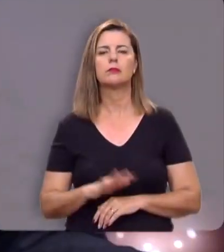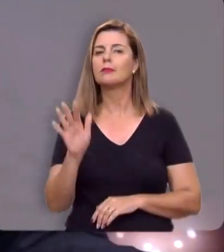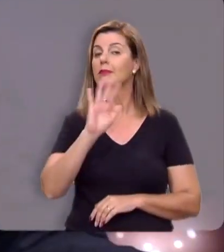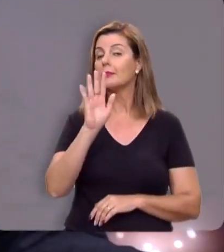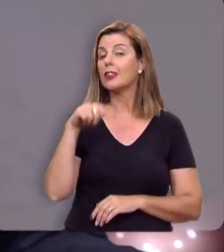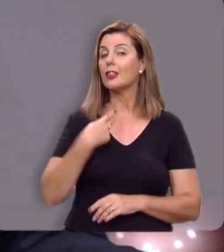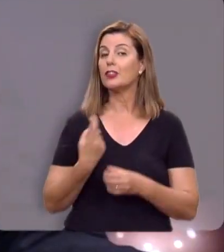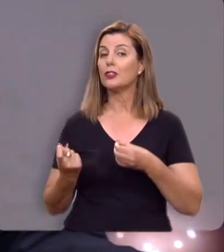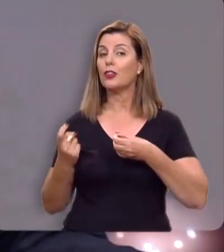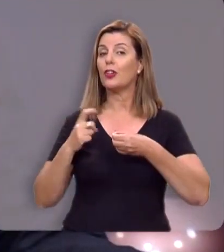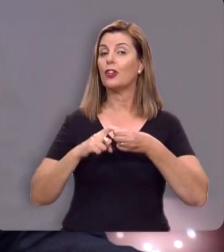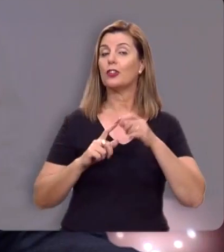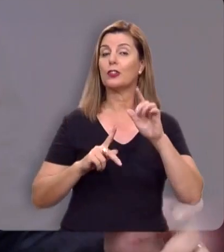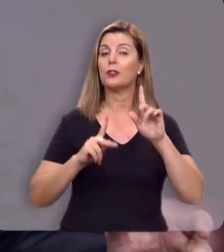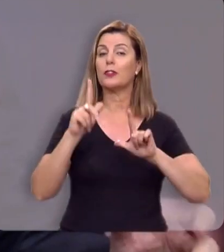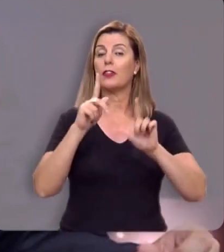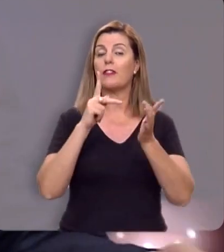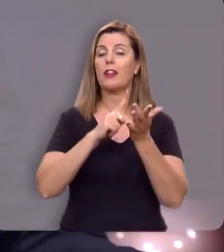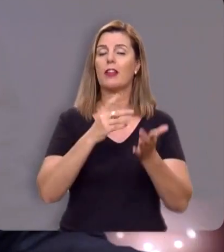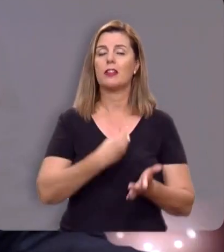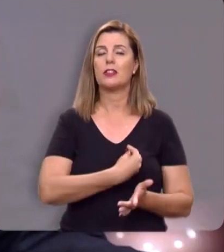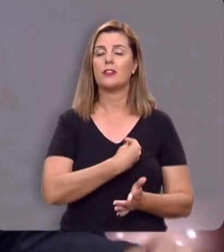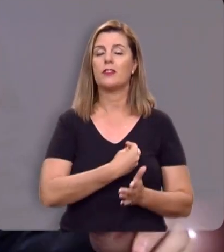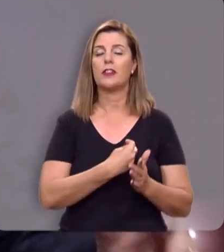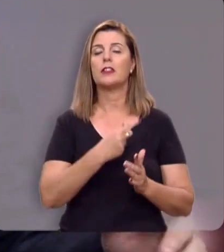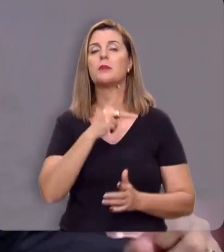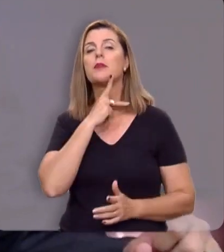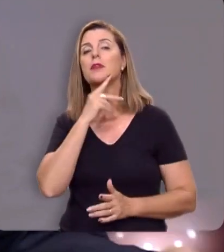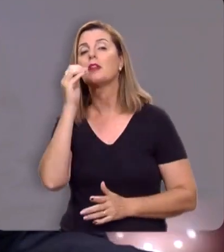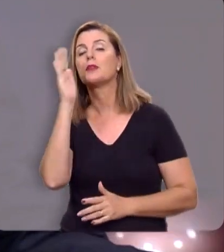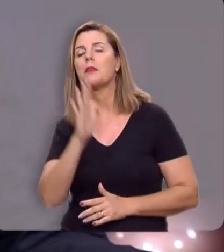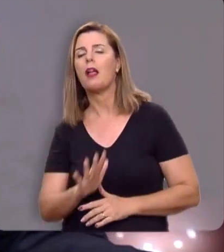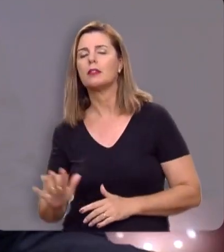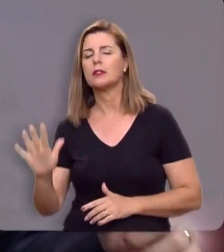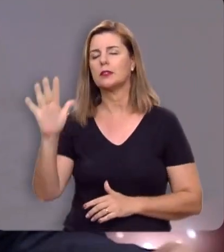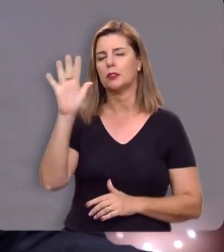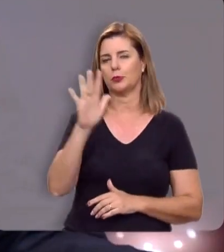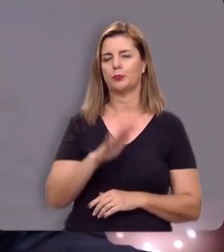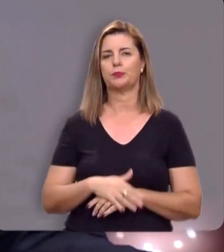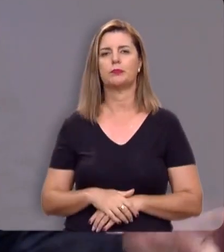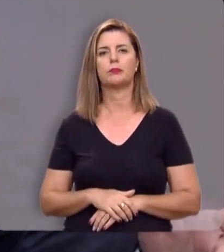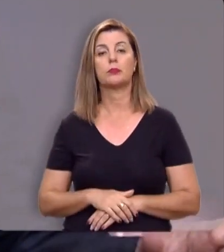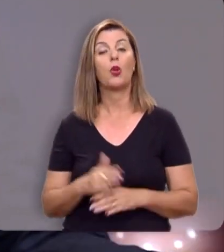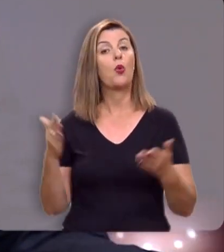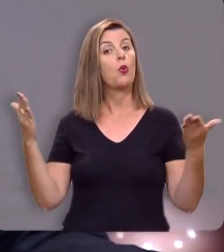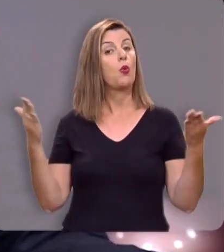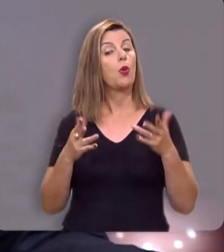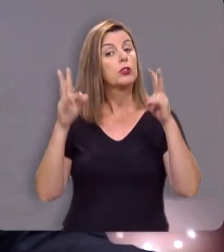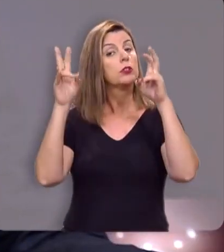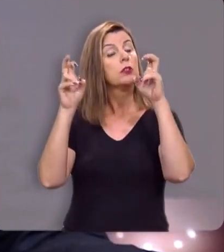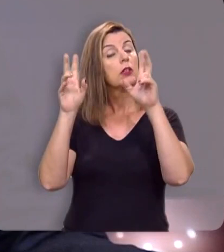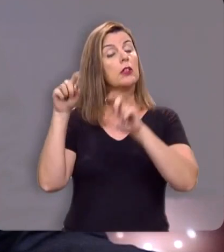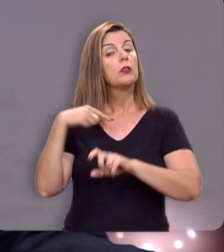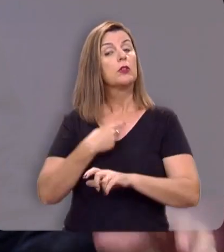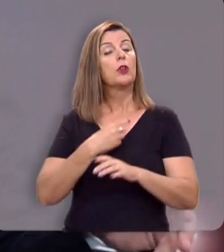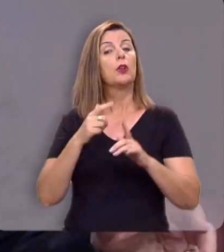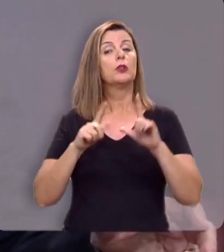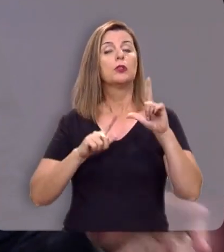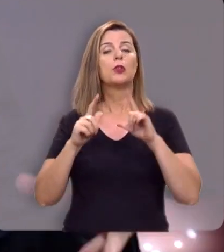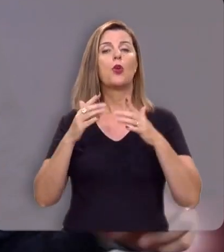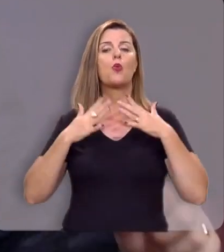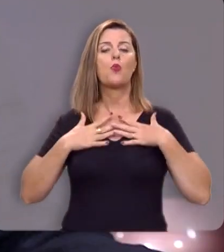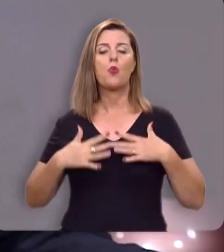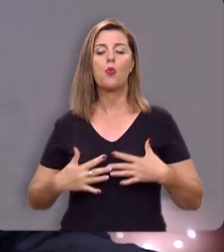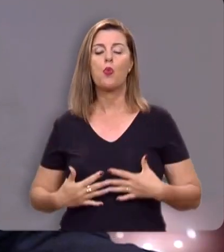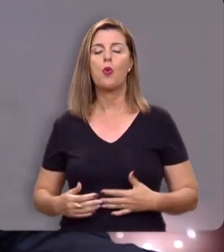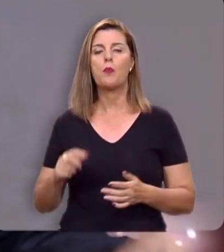Olá, estamos de volta com Verdade e Vida, programa da Igreja Presbiteriana do Brasil. Hoje a temática do nosso programa é o corpo